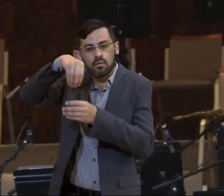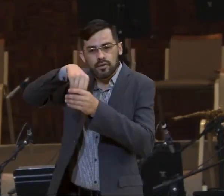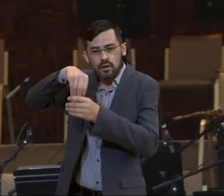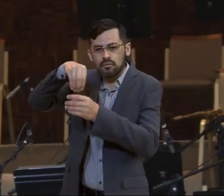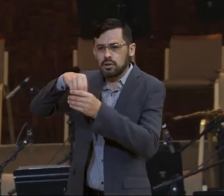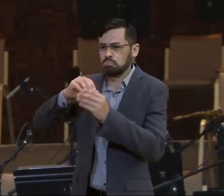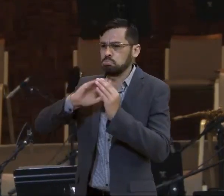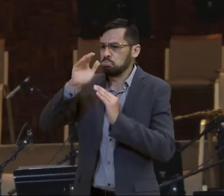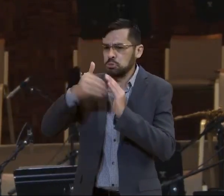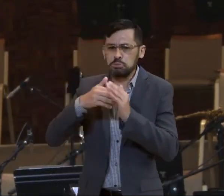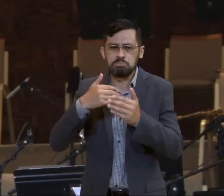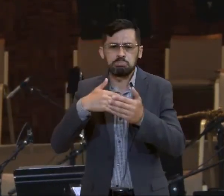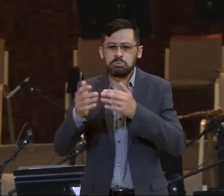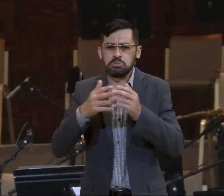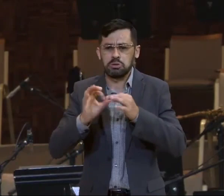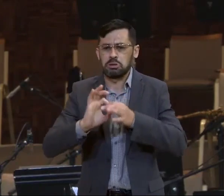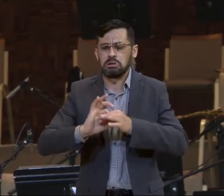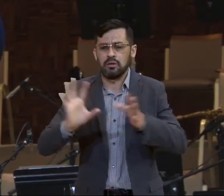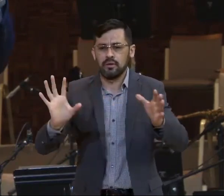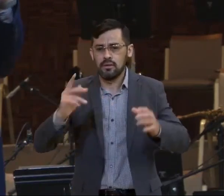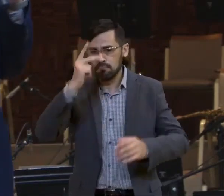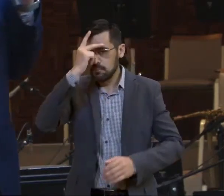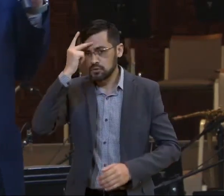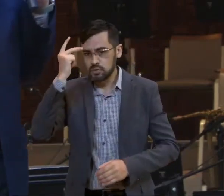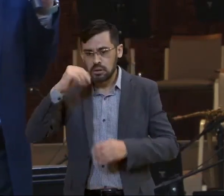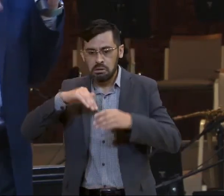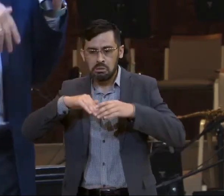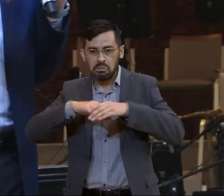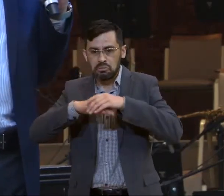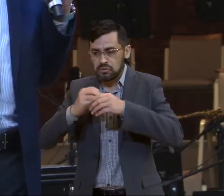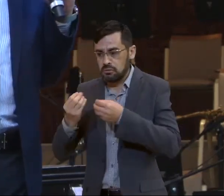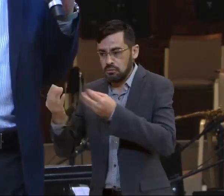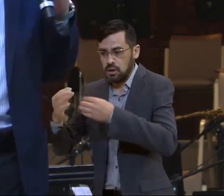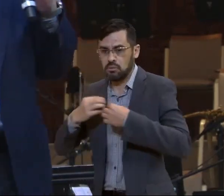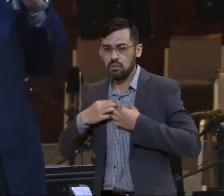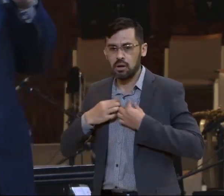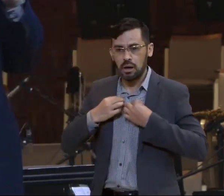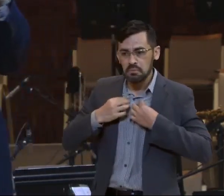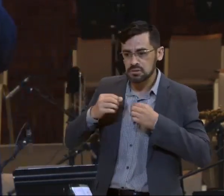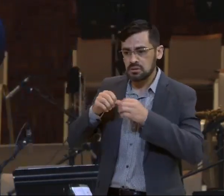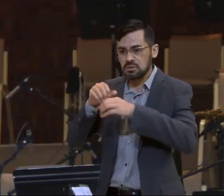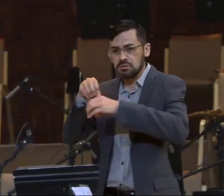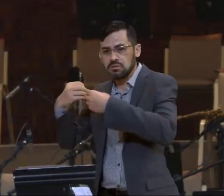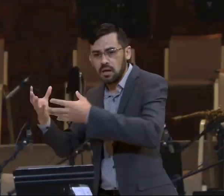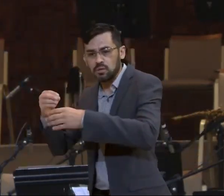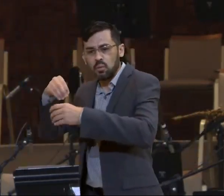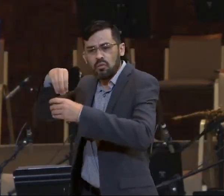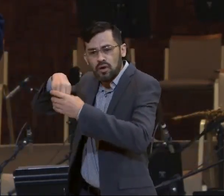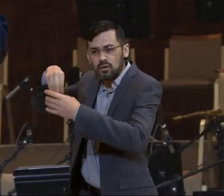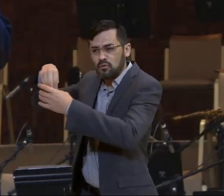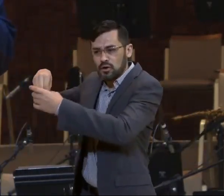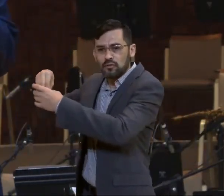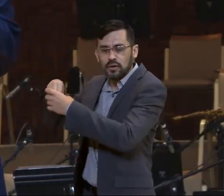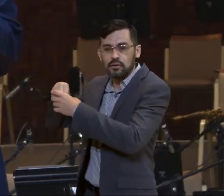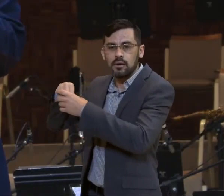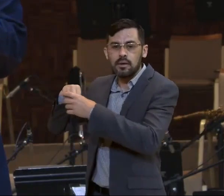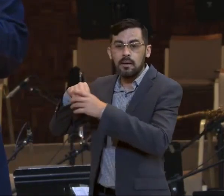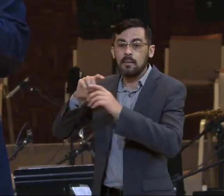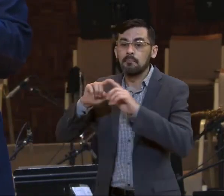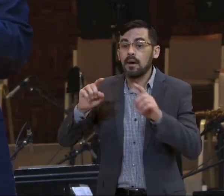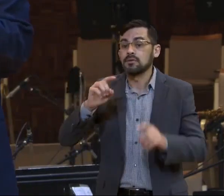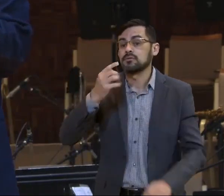tudo que você pode imaginar. Eu nunca vi gente ofertando sapato, camisa, tanta coisa estranha. Veio